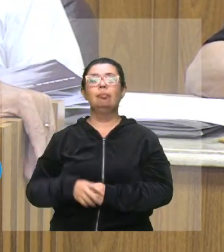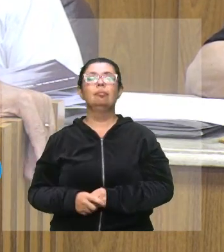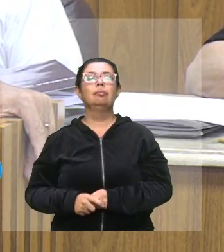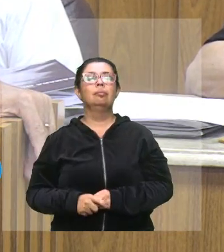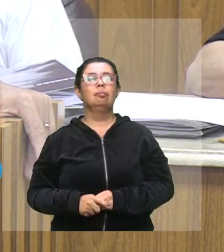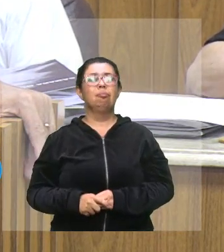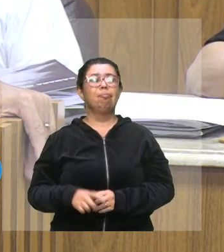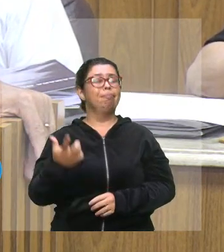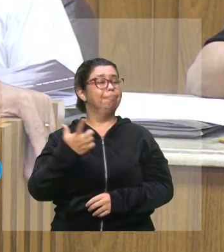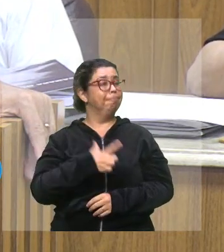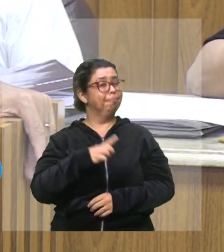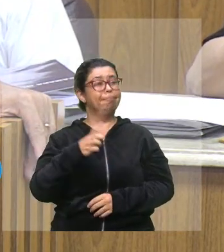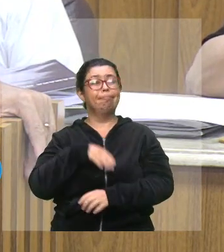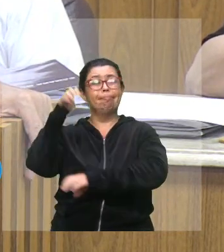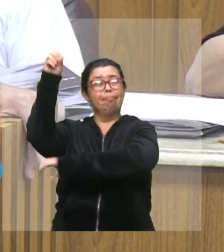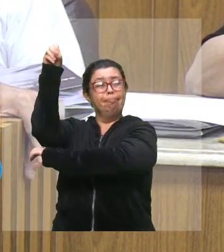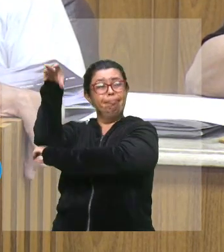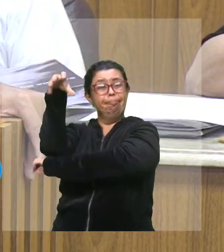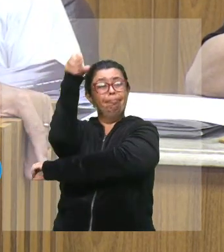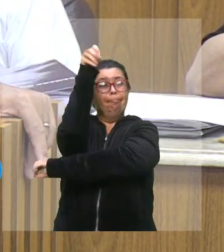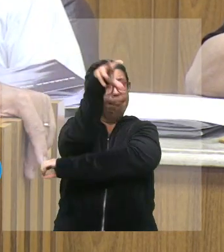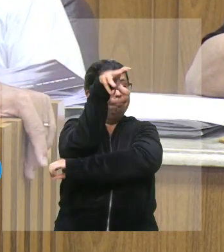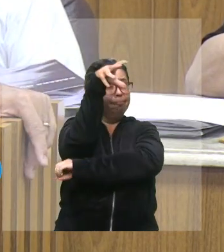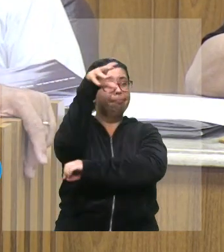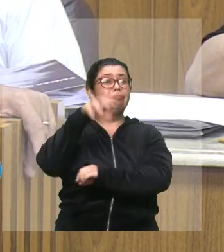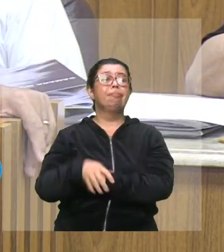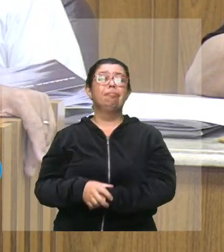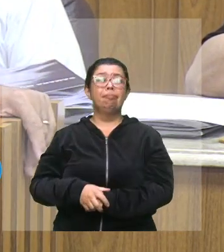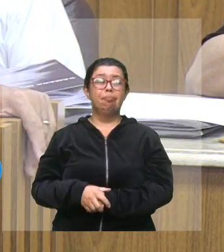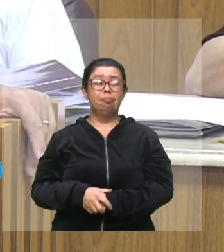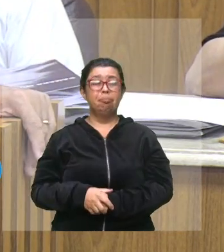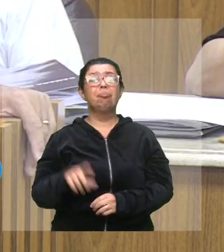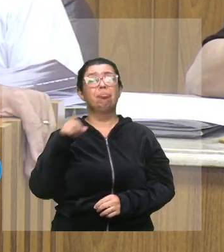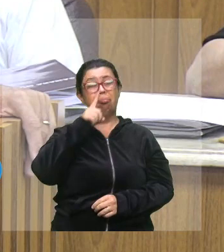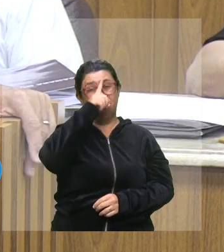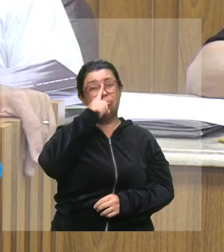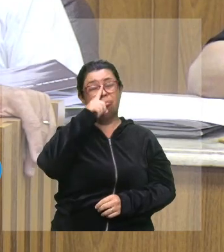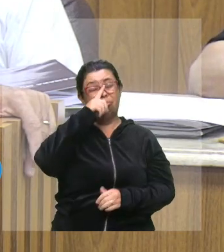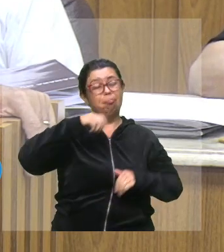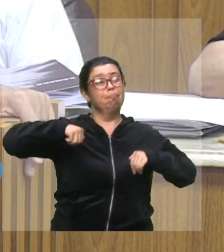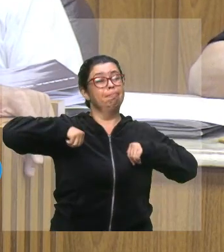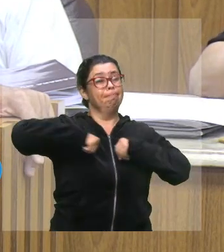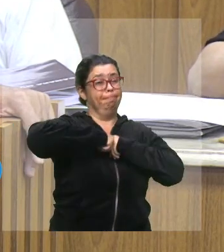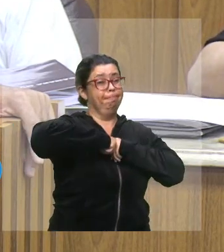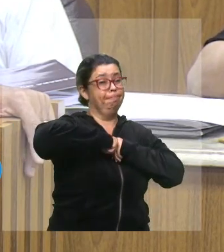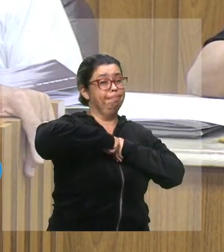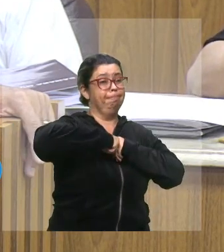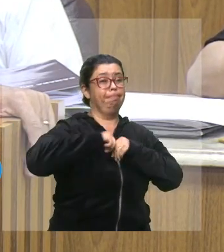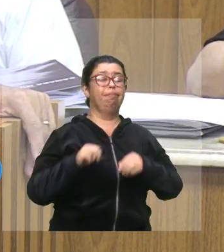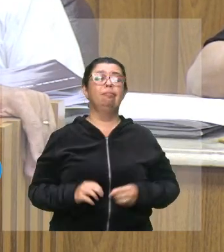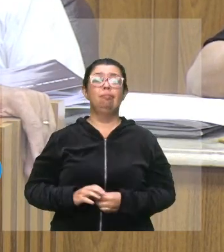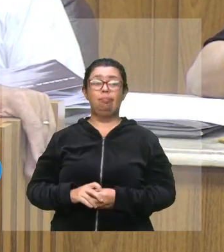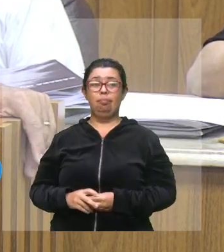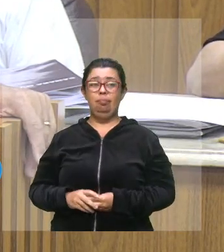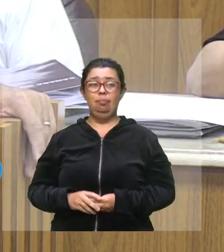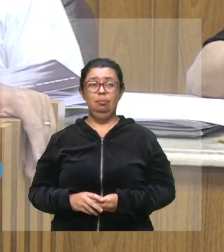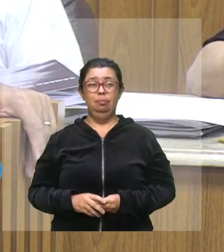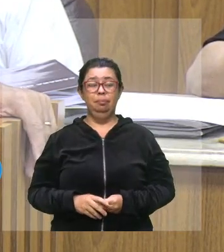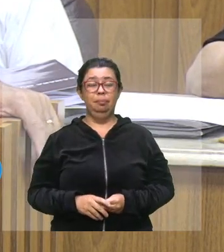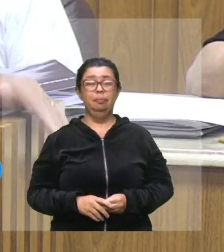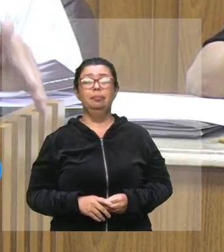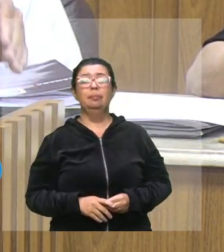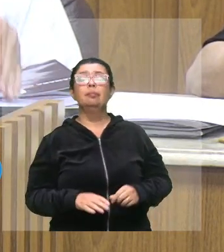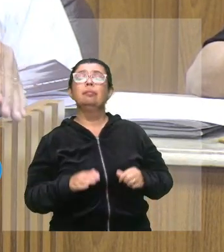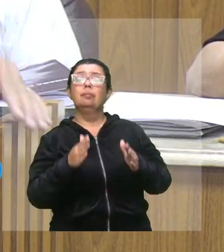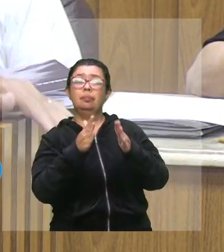sem iluminação ali elas estão suscetíveis a atropelamentos. Então, razão pela qual nós fomos